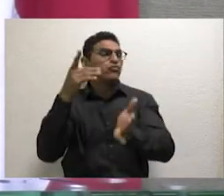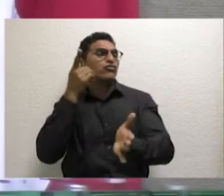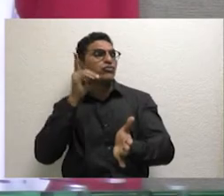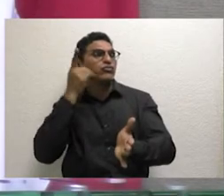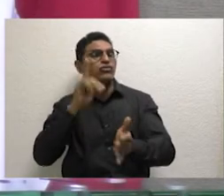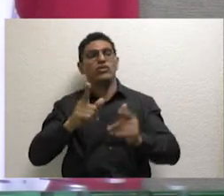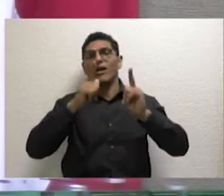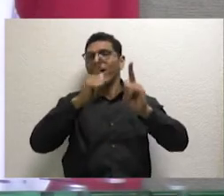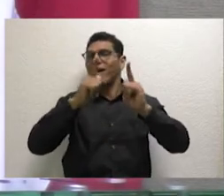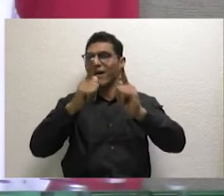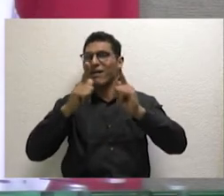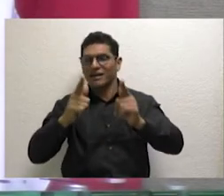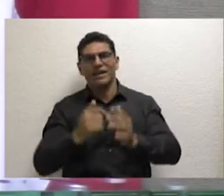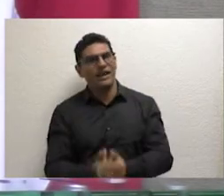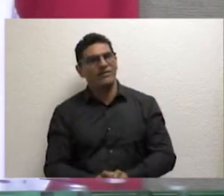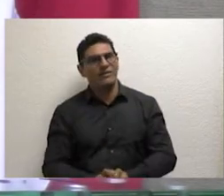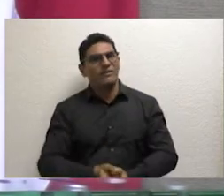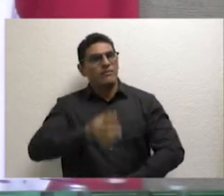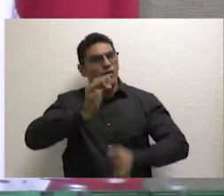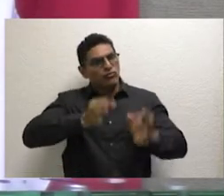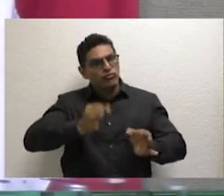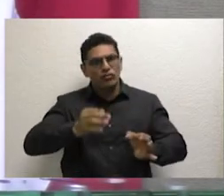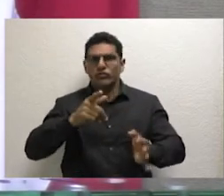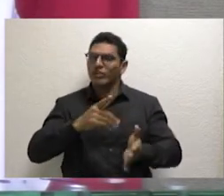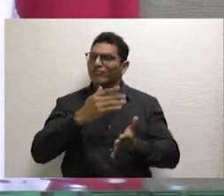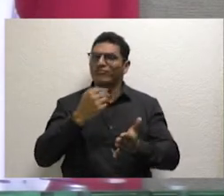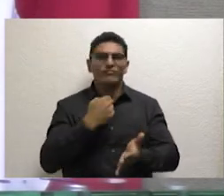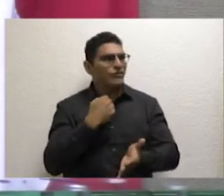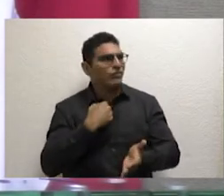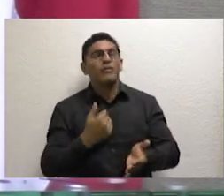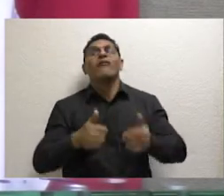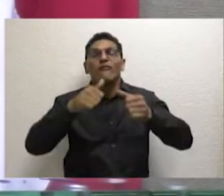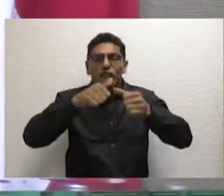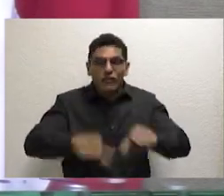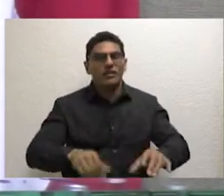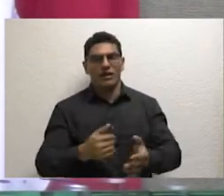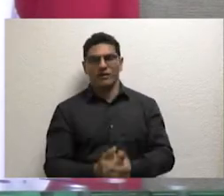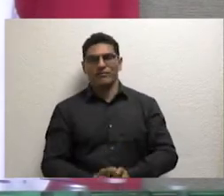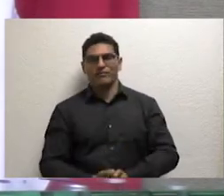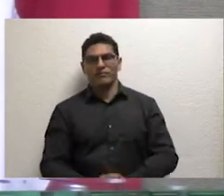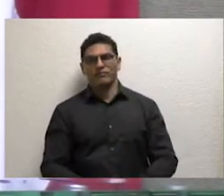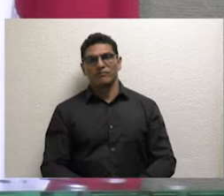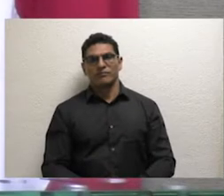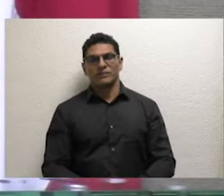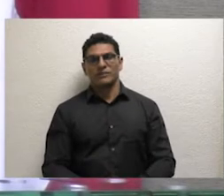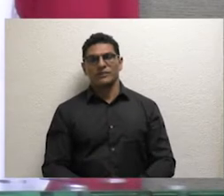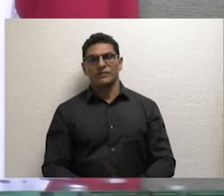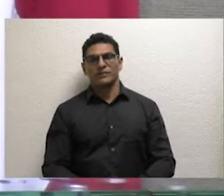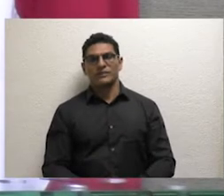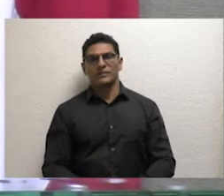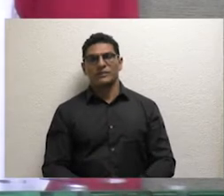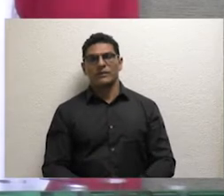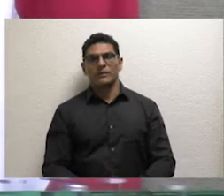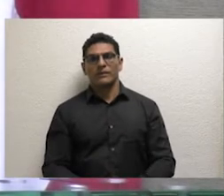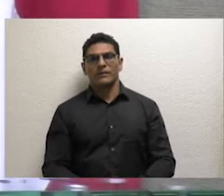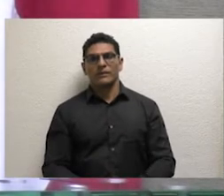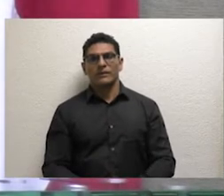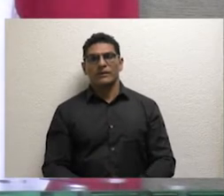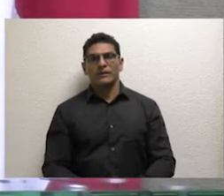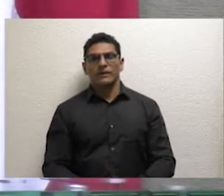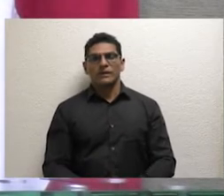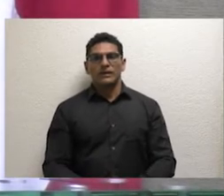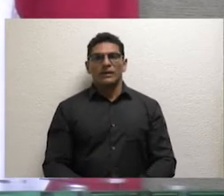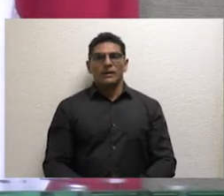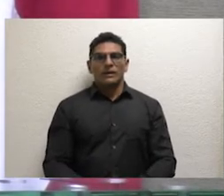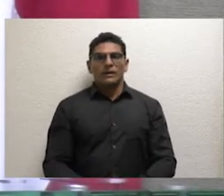greve já foi deflagrada e vamos ficar não vamos se envolver com as sedes